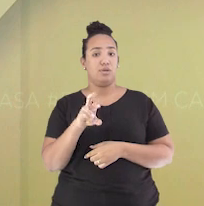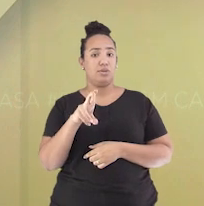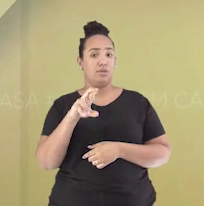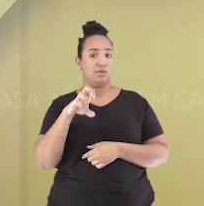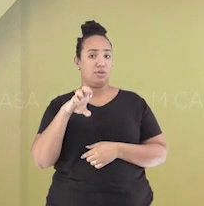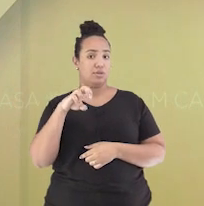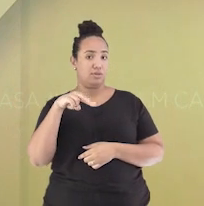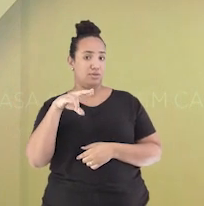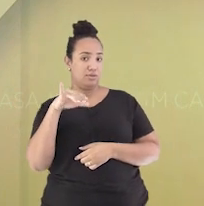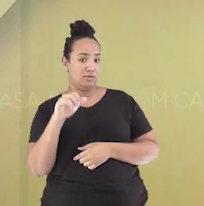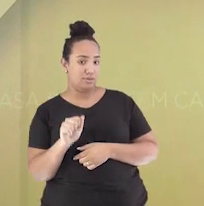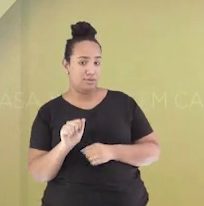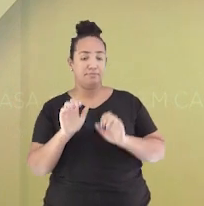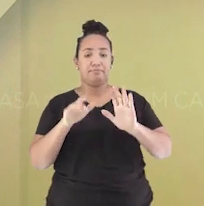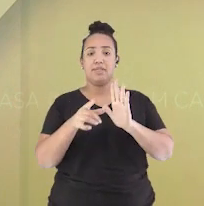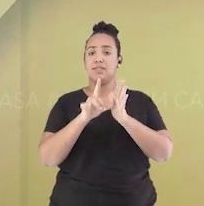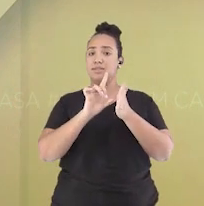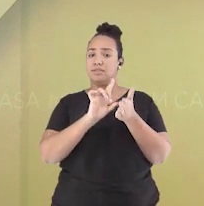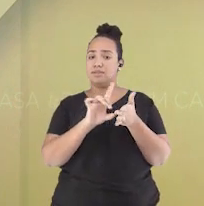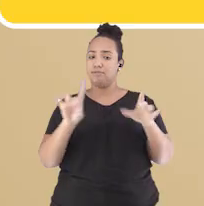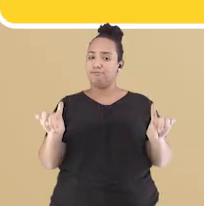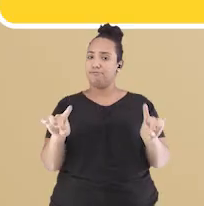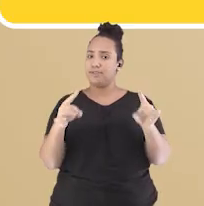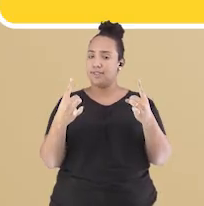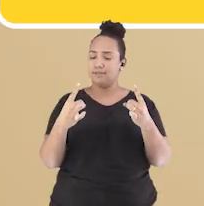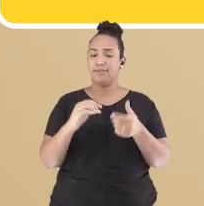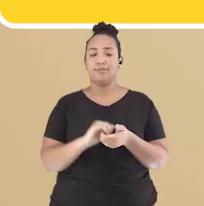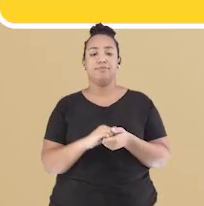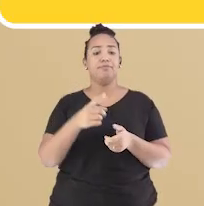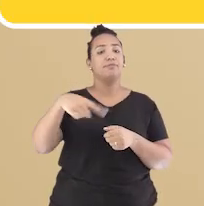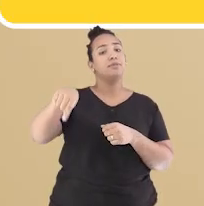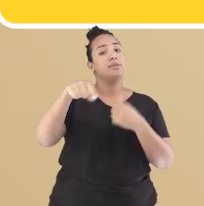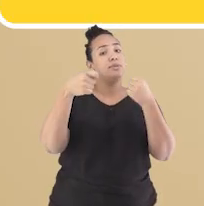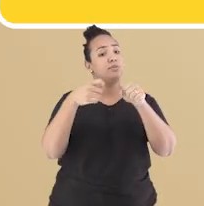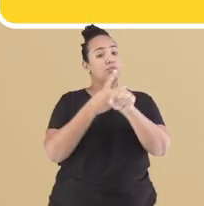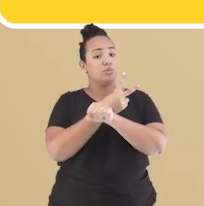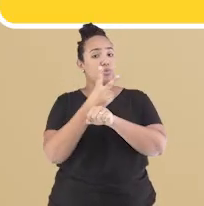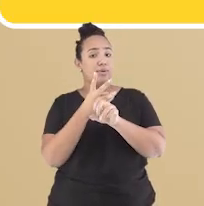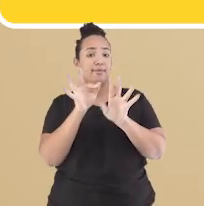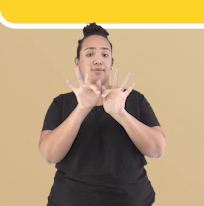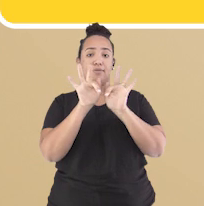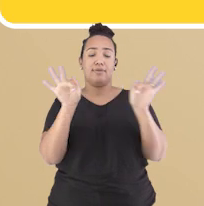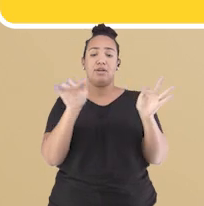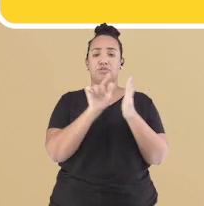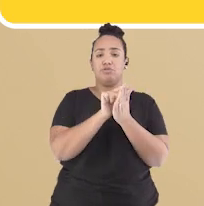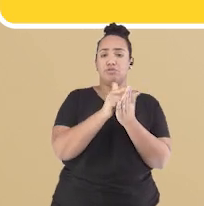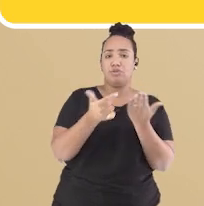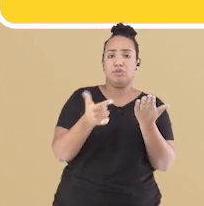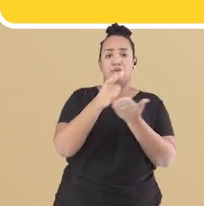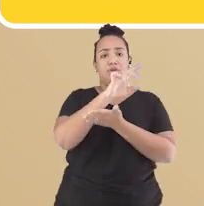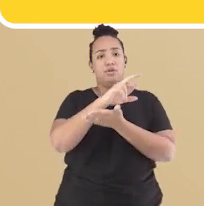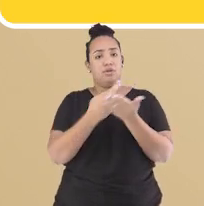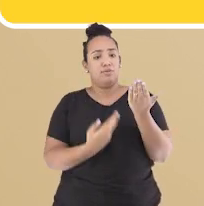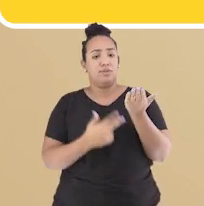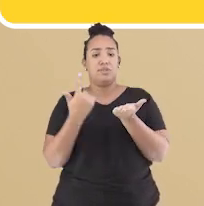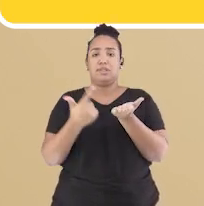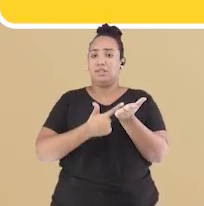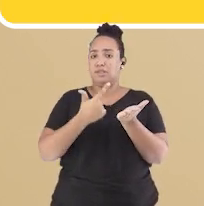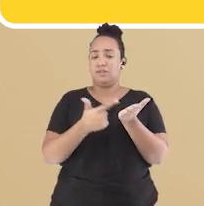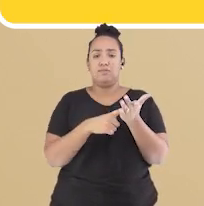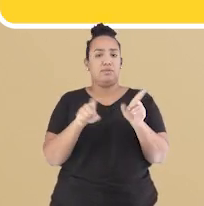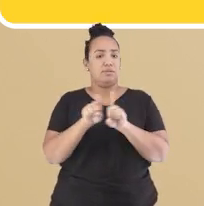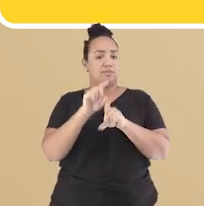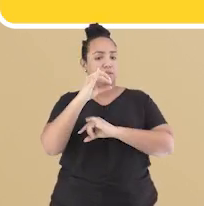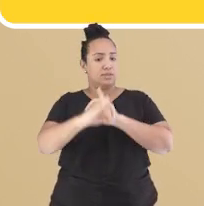E antes de nos despedirmos, que tal um desafio? Procurem por frases em jornais, revistas, livros ou na internet